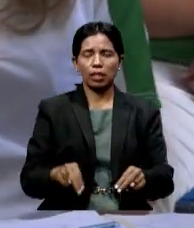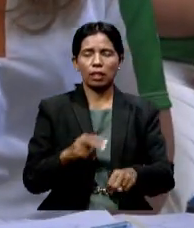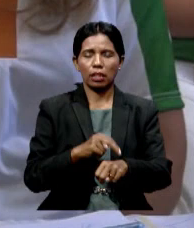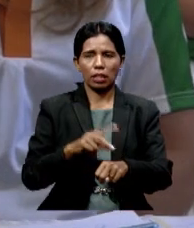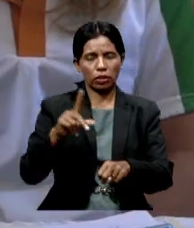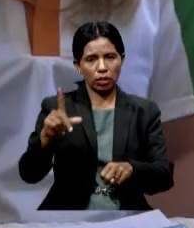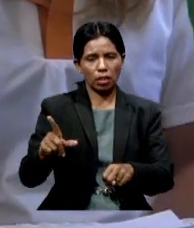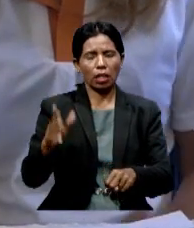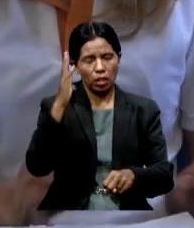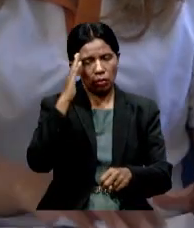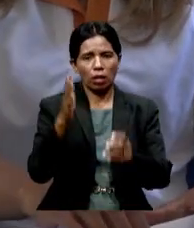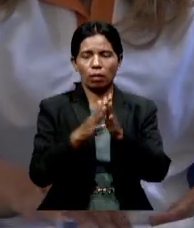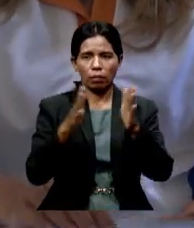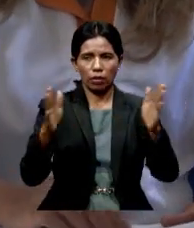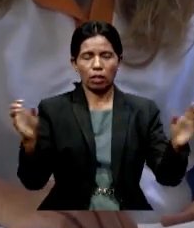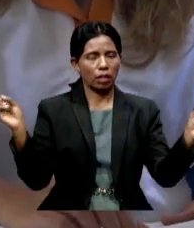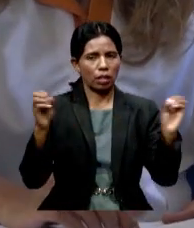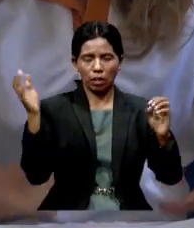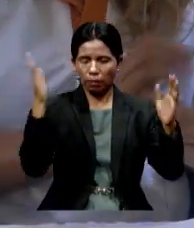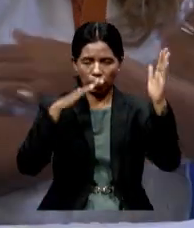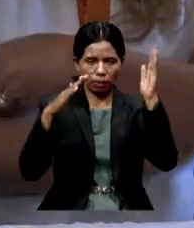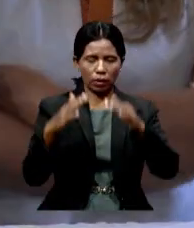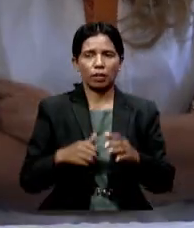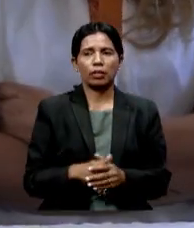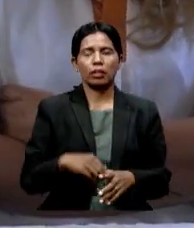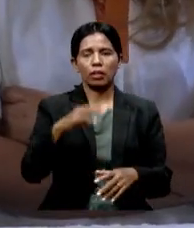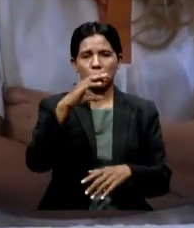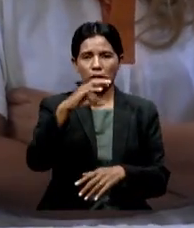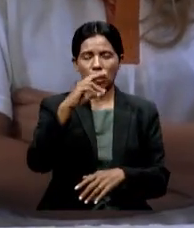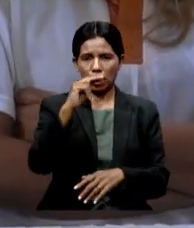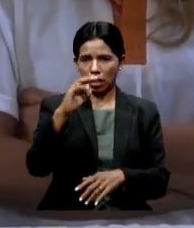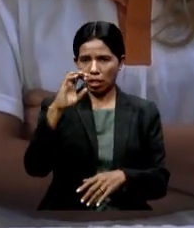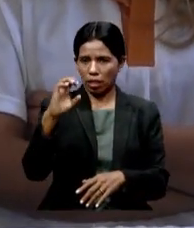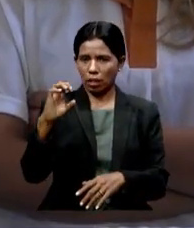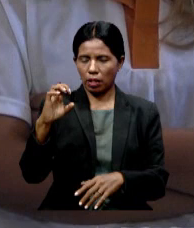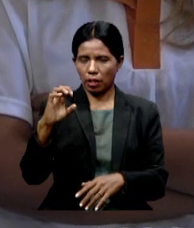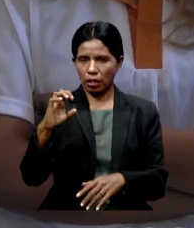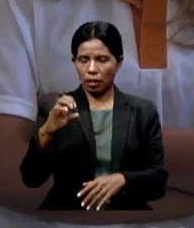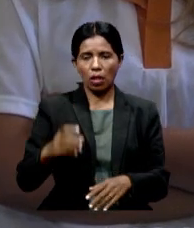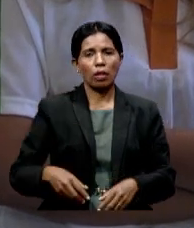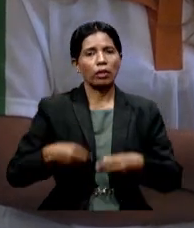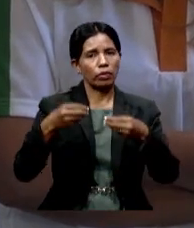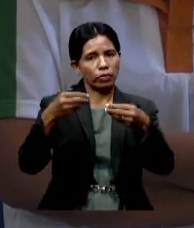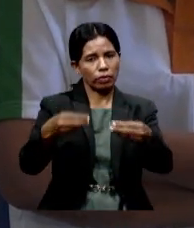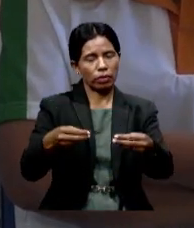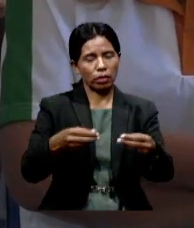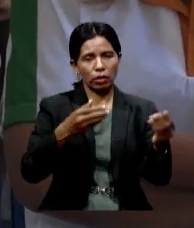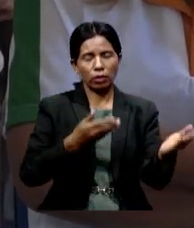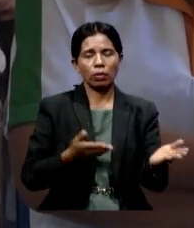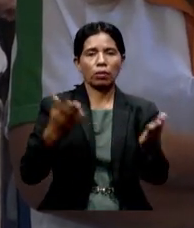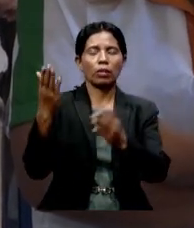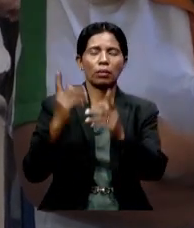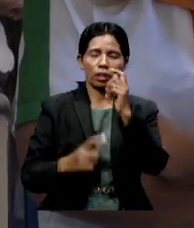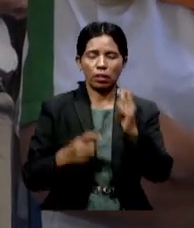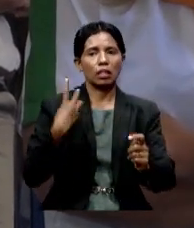a botlio, lá é problema. Como o CNN entrega no bairro do tribunal e